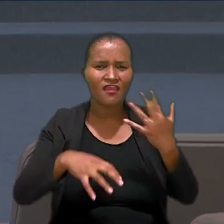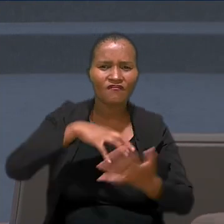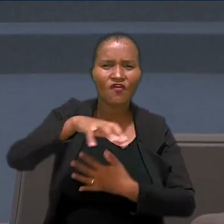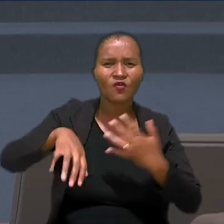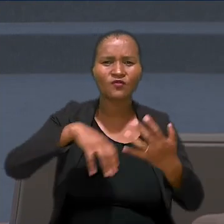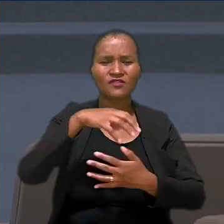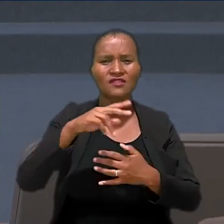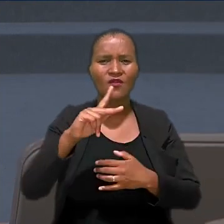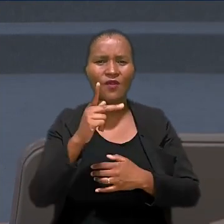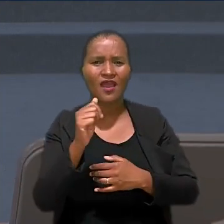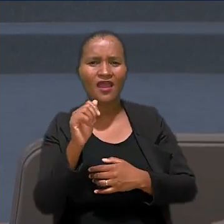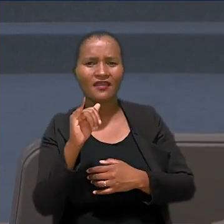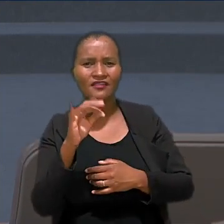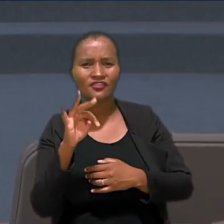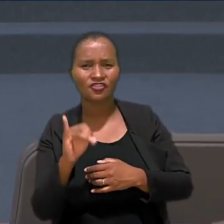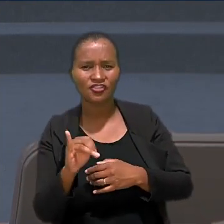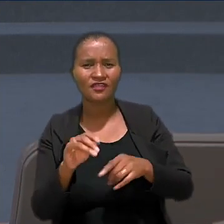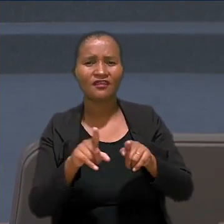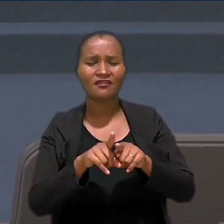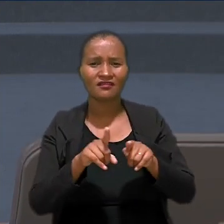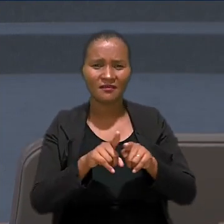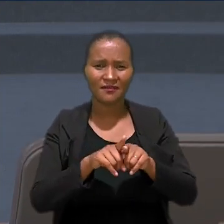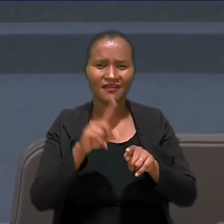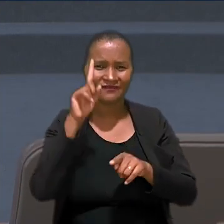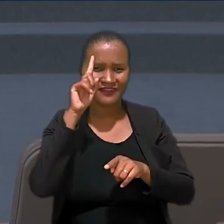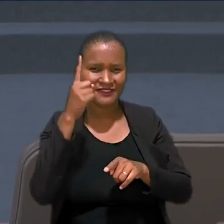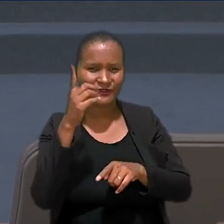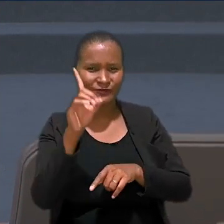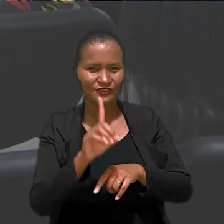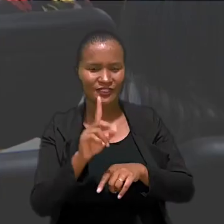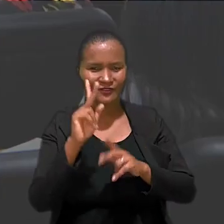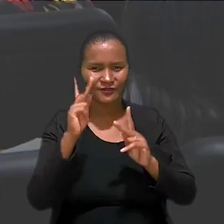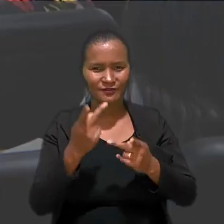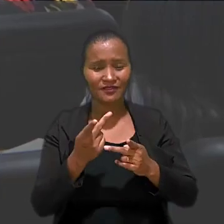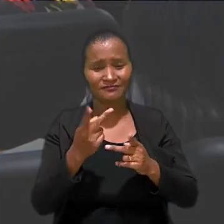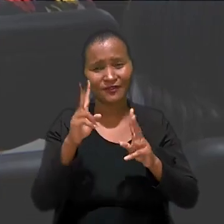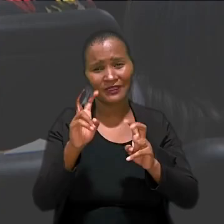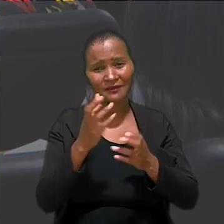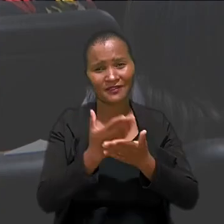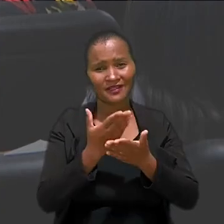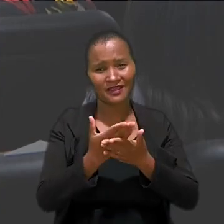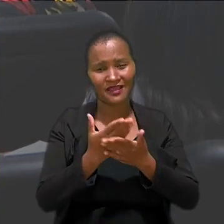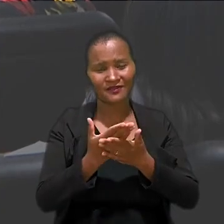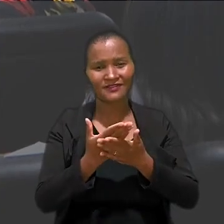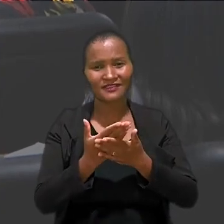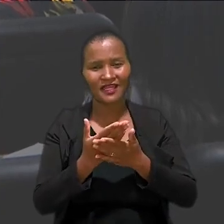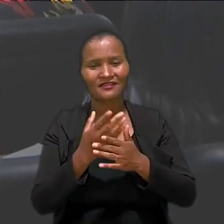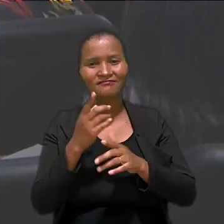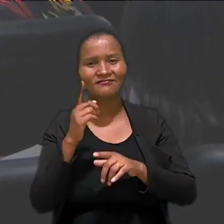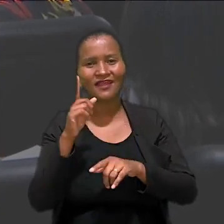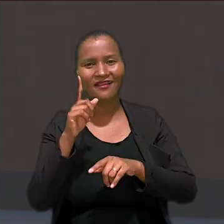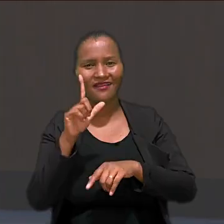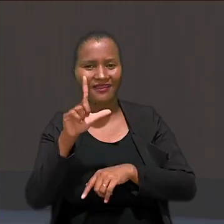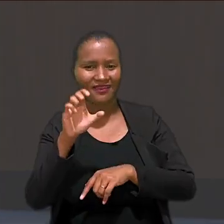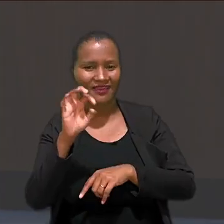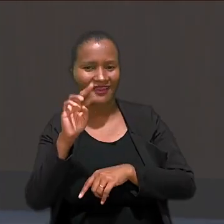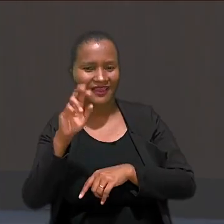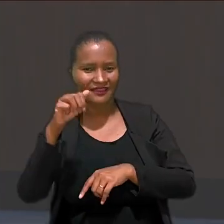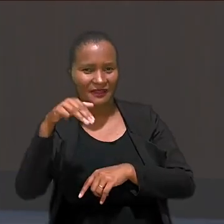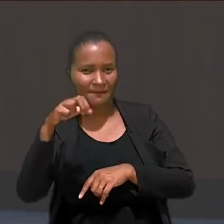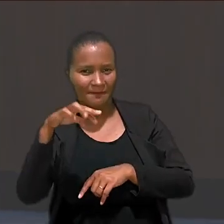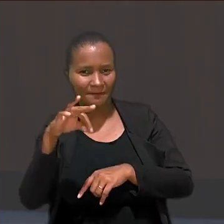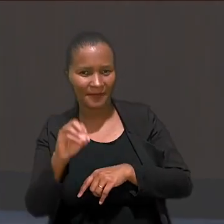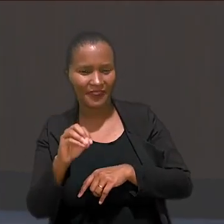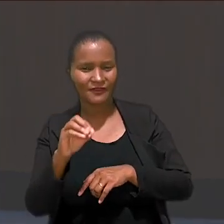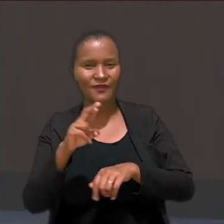Revolução Haitiana e a invenção dos direitos humanos. Esse foi o tema da aula extra do curso de Letramento Racial,